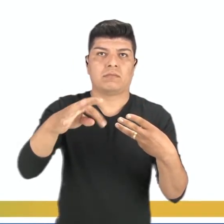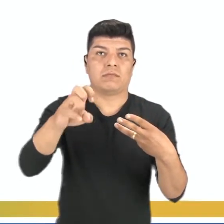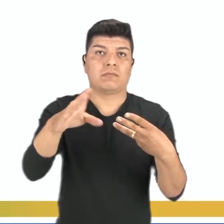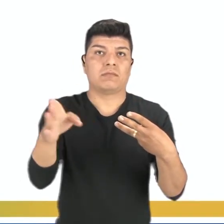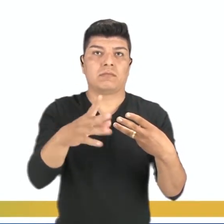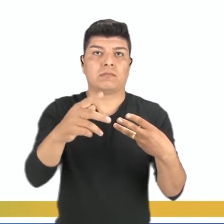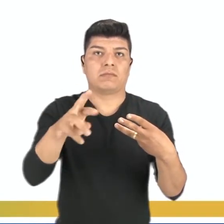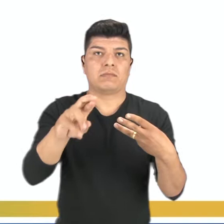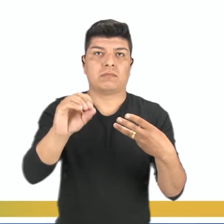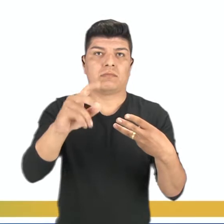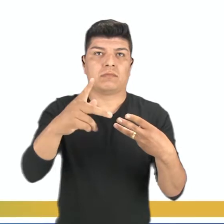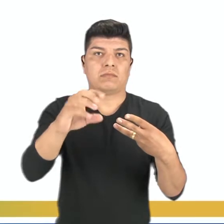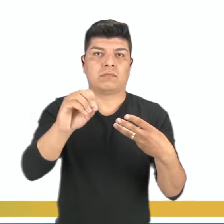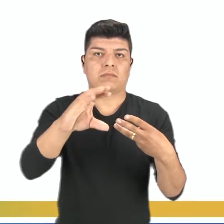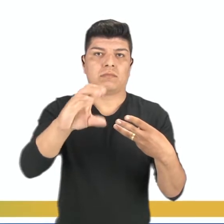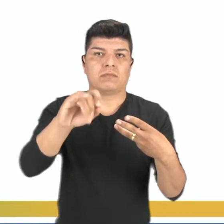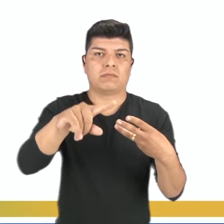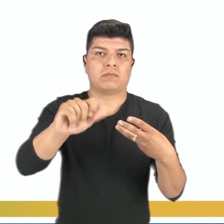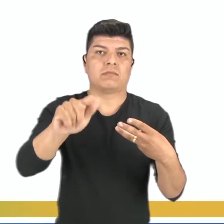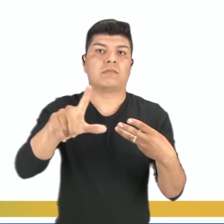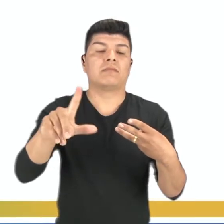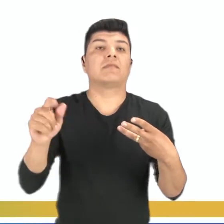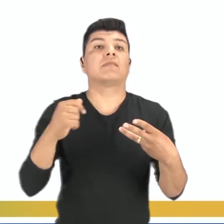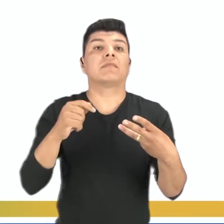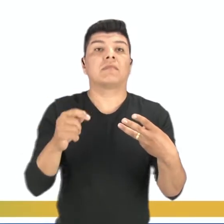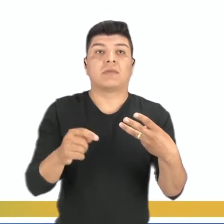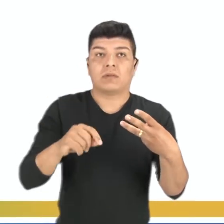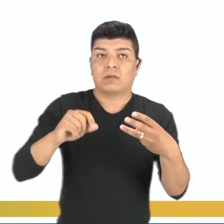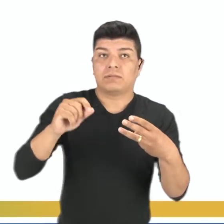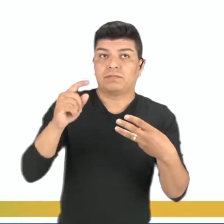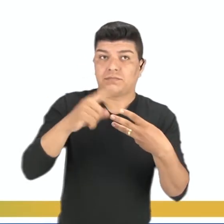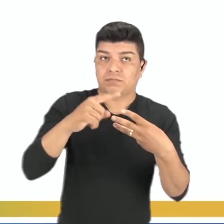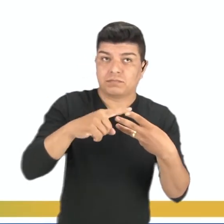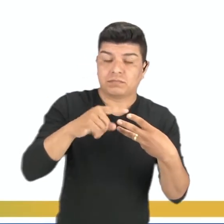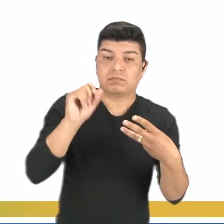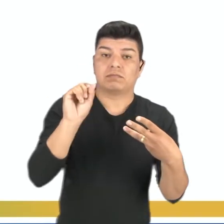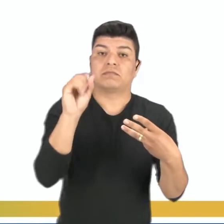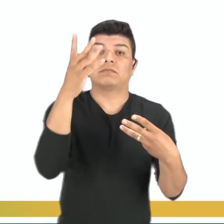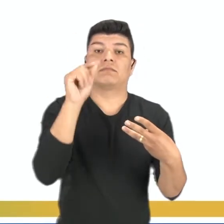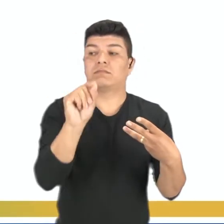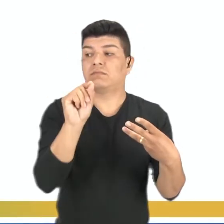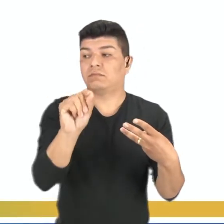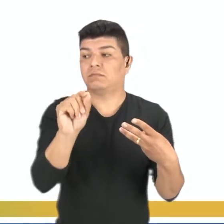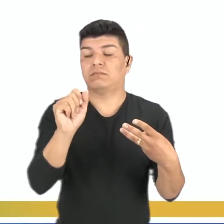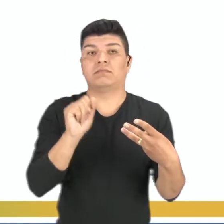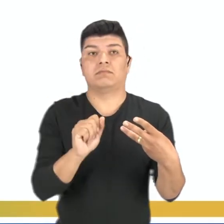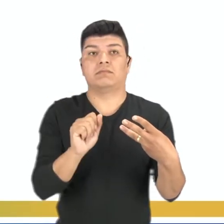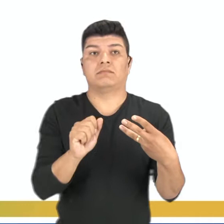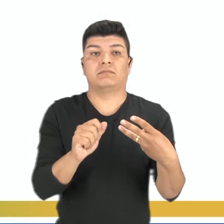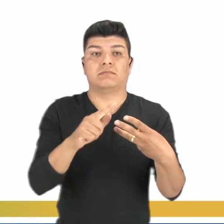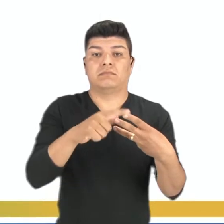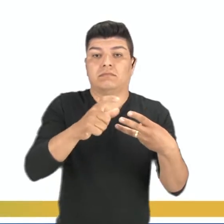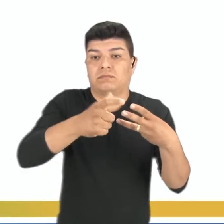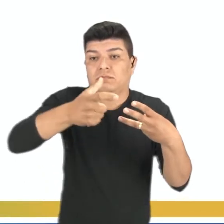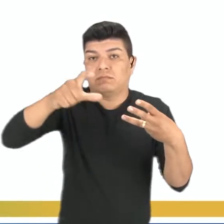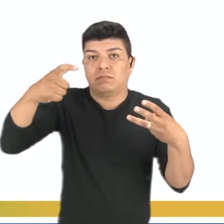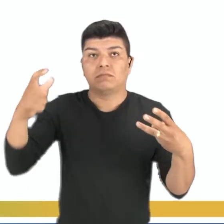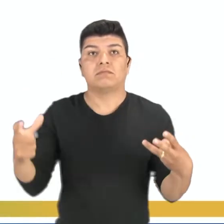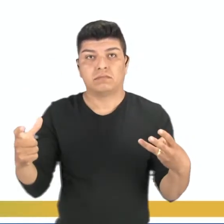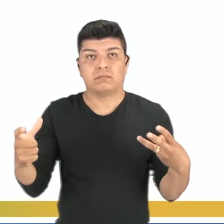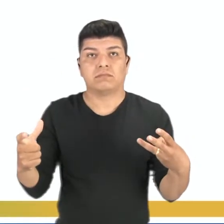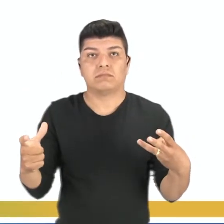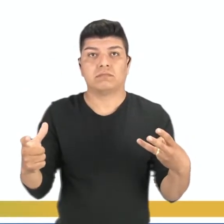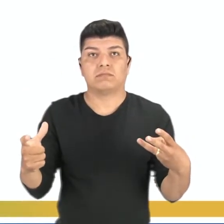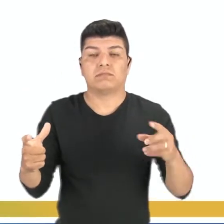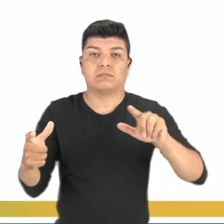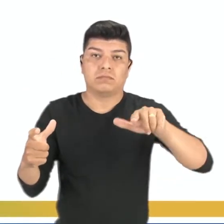grandeza diretamente proporcional, nós temos a seguinte situação: quando uma aumentar,